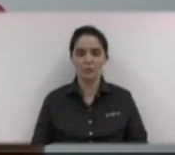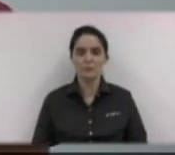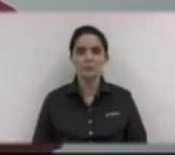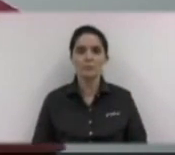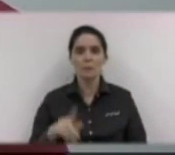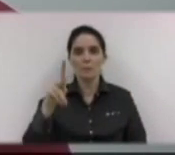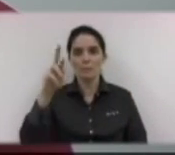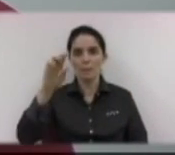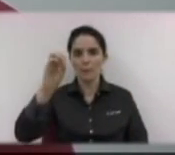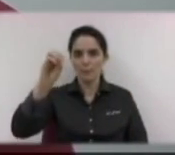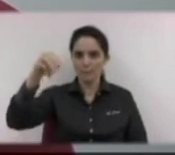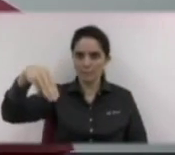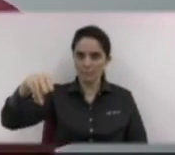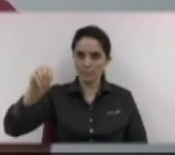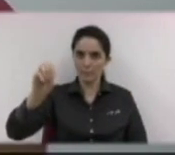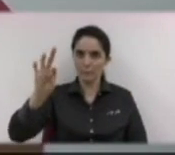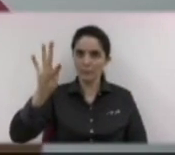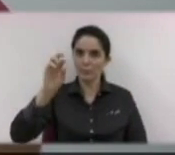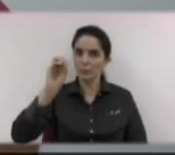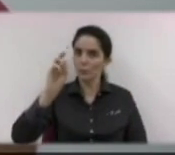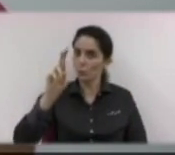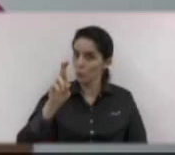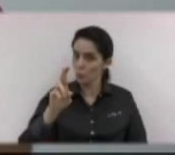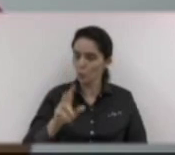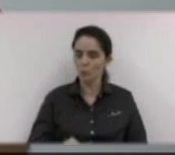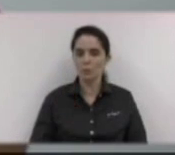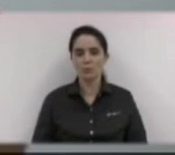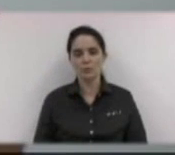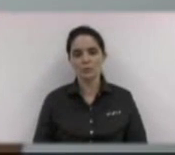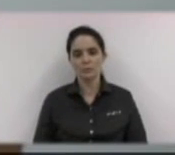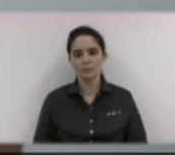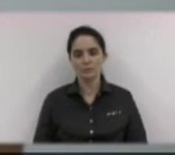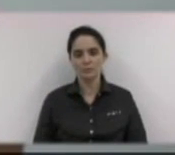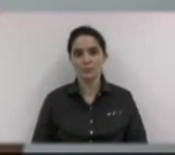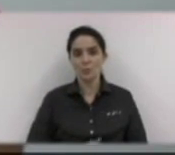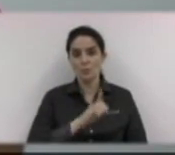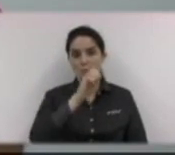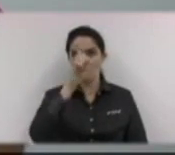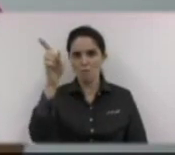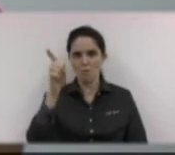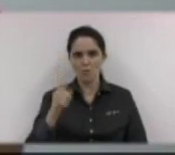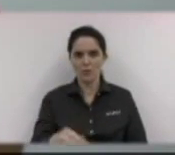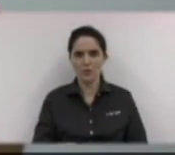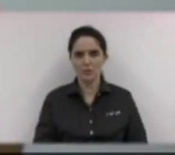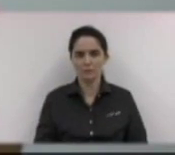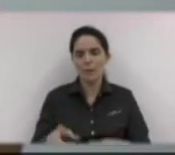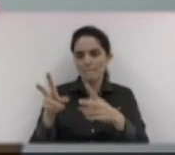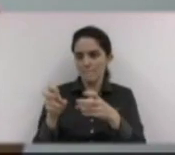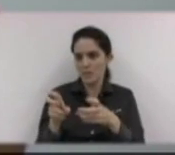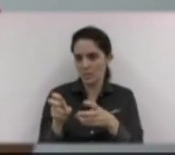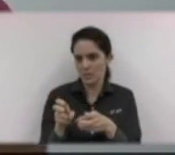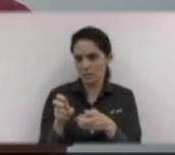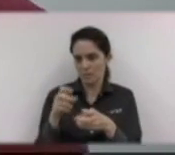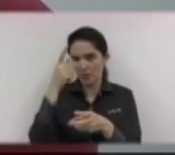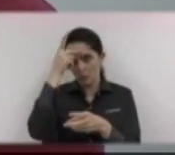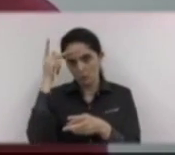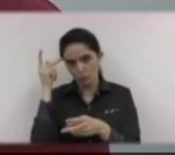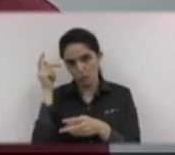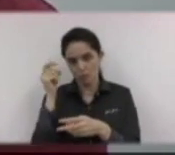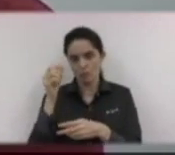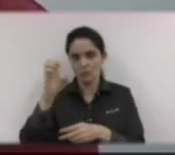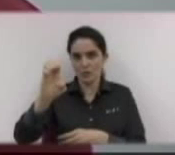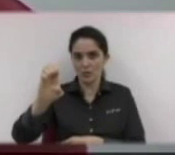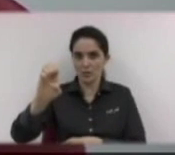fez diversas diligências, foi até a Exalc, ouviu os profissionais da Esalq, ouviu